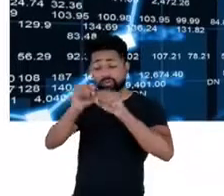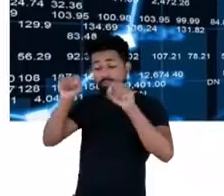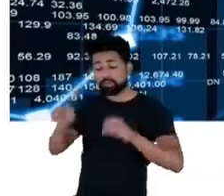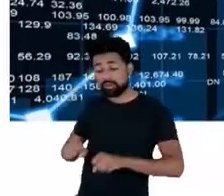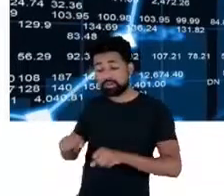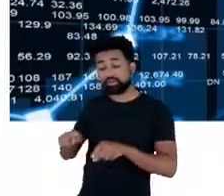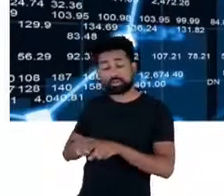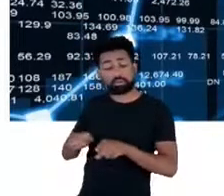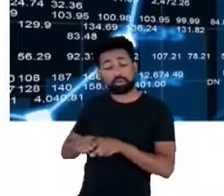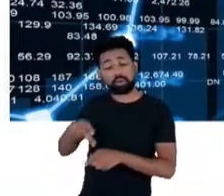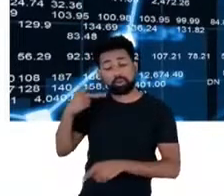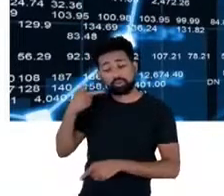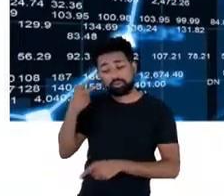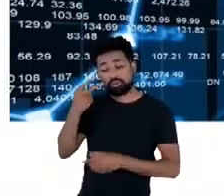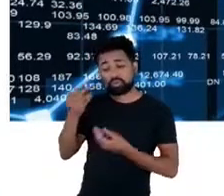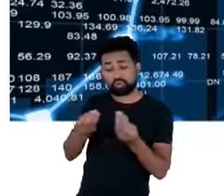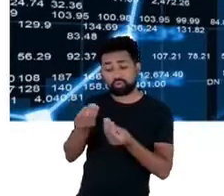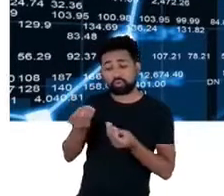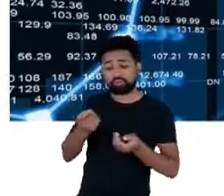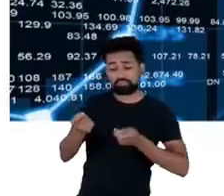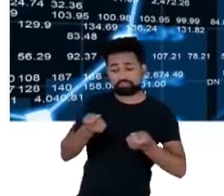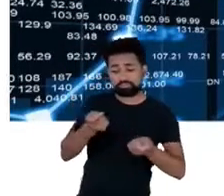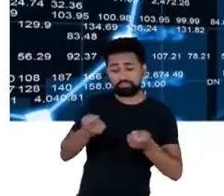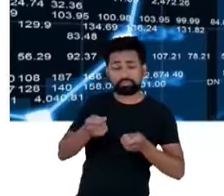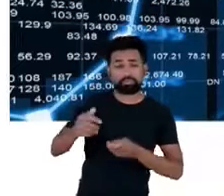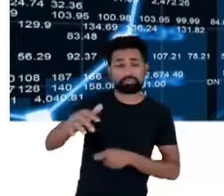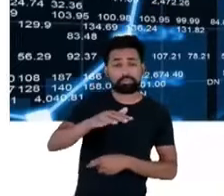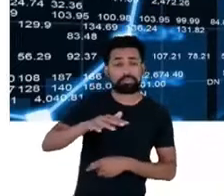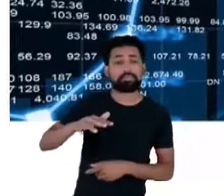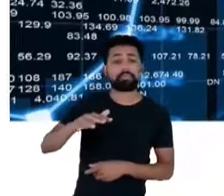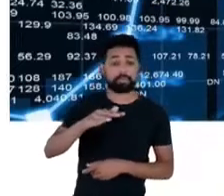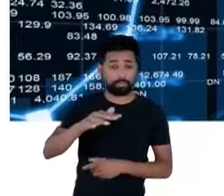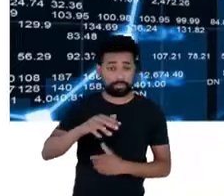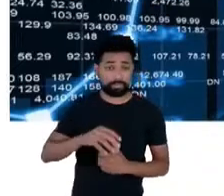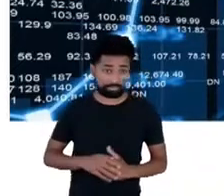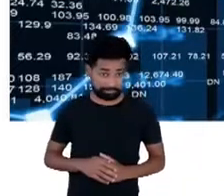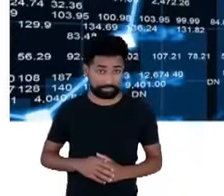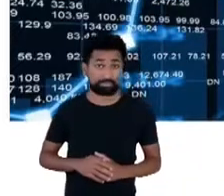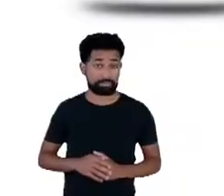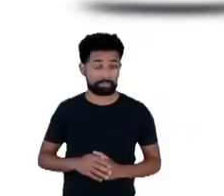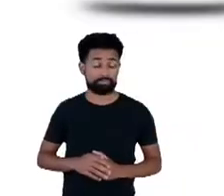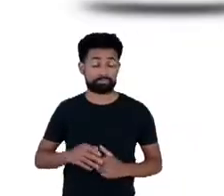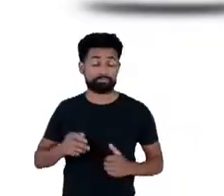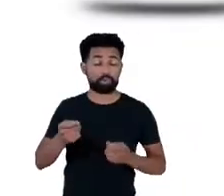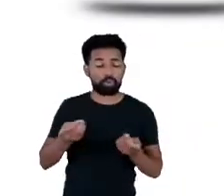para coordenar o mercado ao máximo.